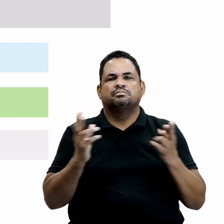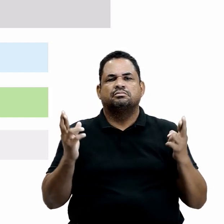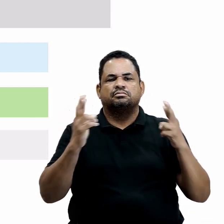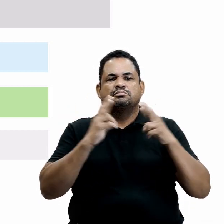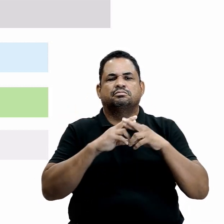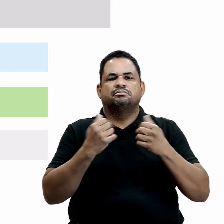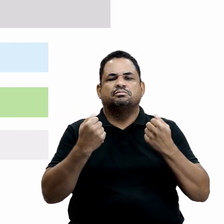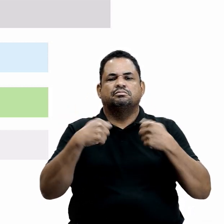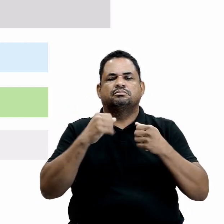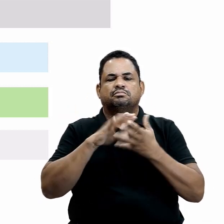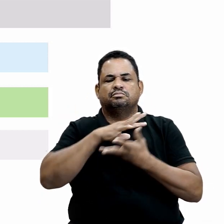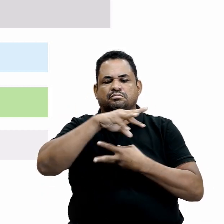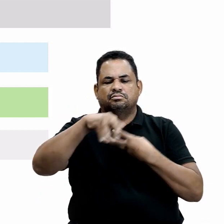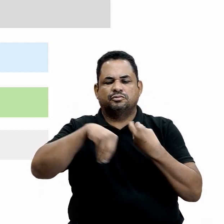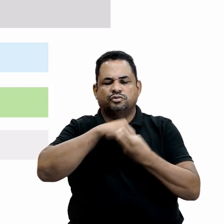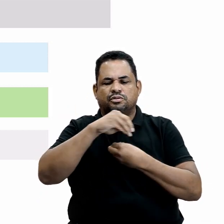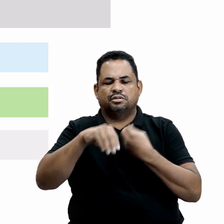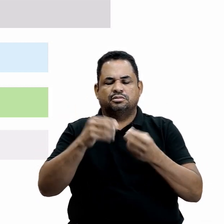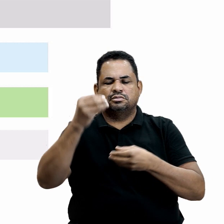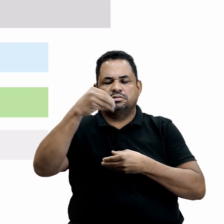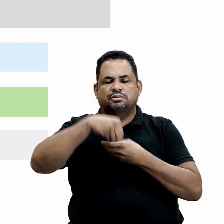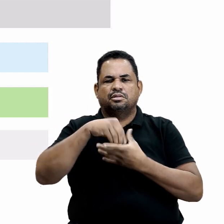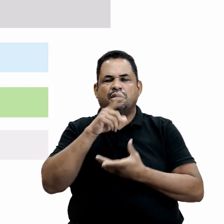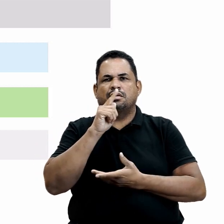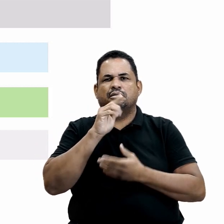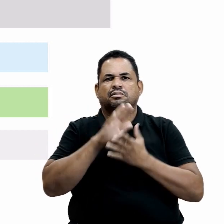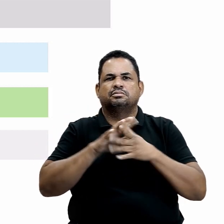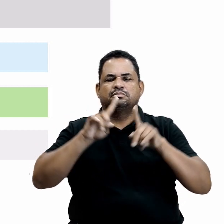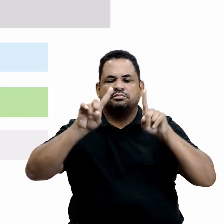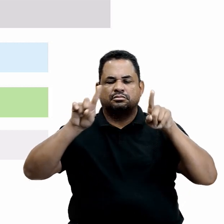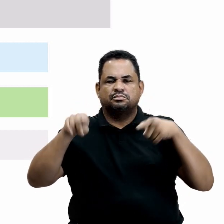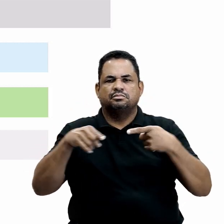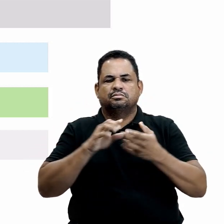estar dissolvida na água. E aí, entre parênteses, nós temos